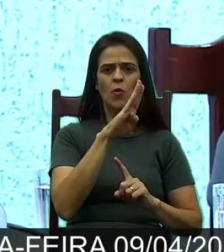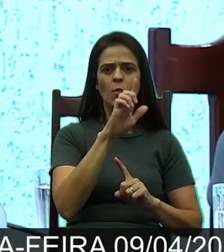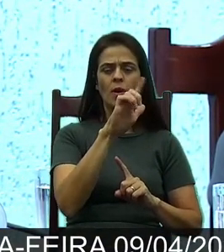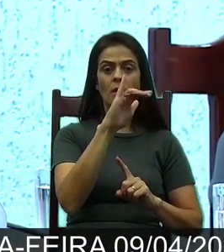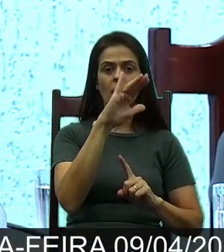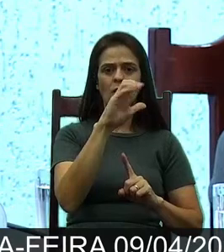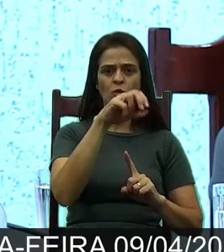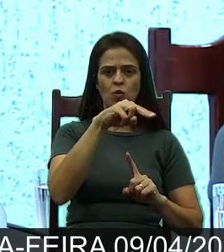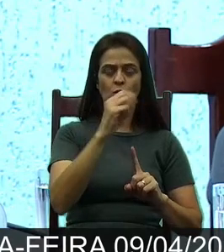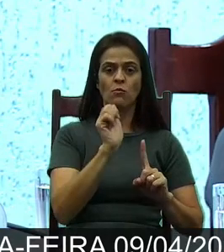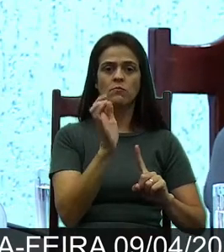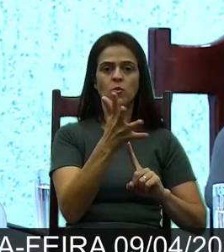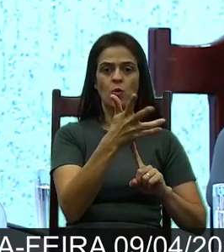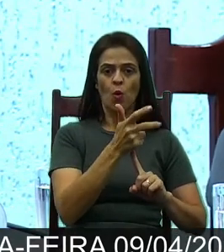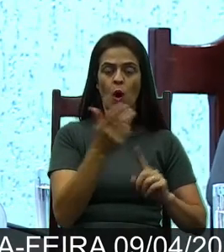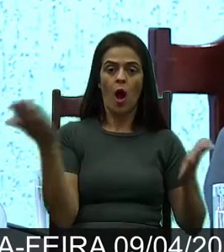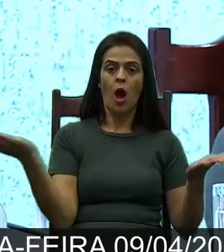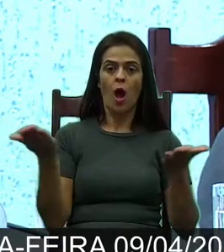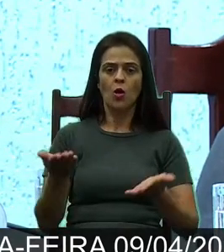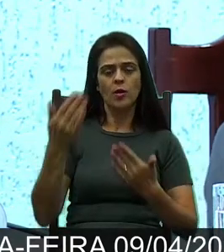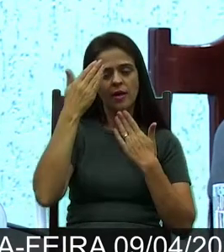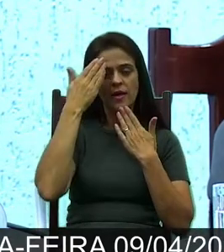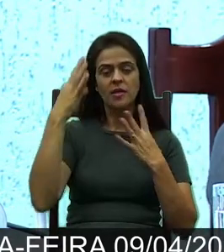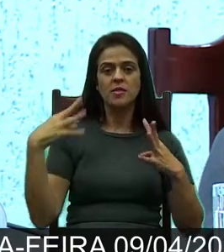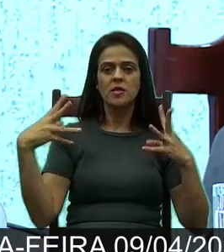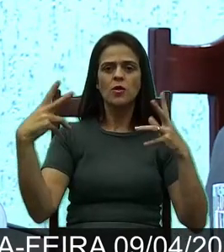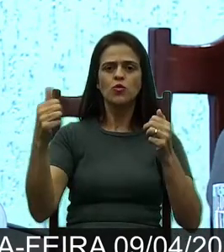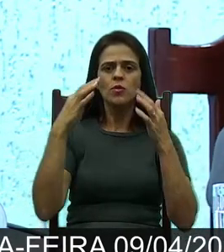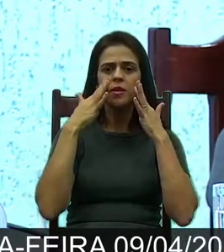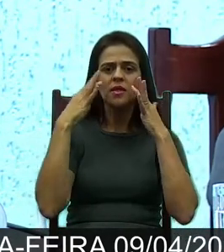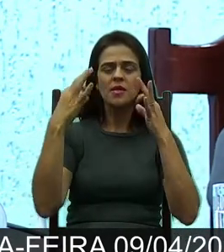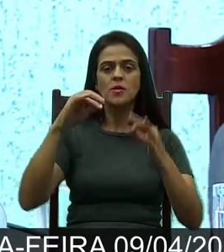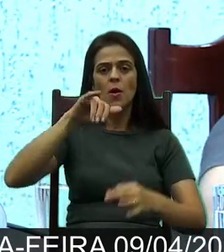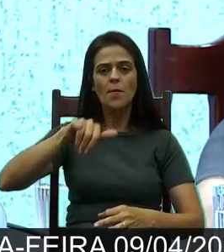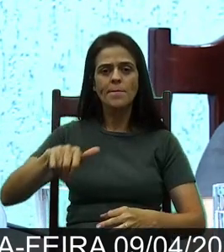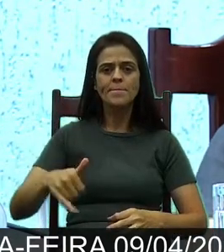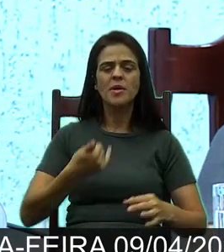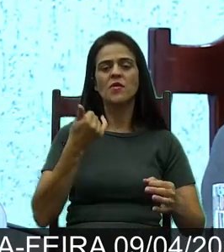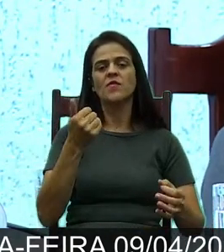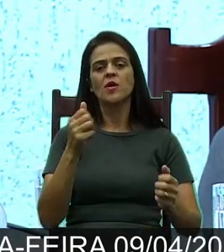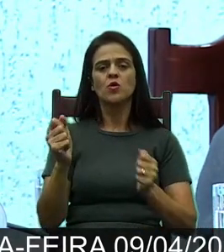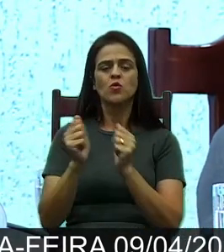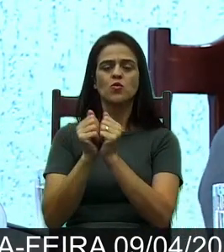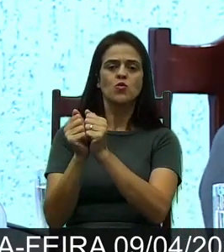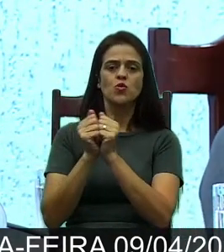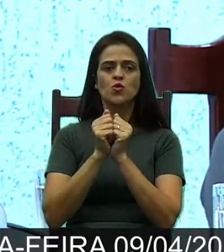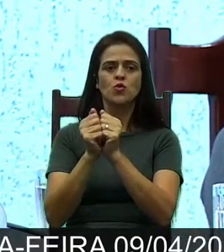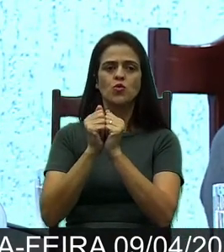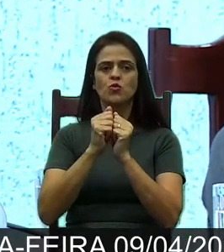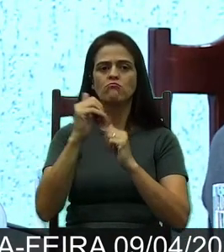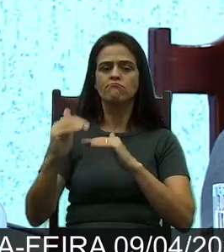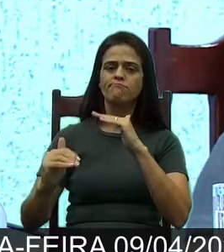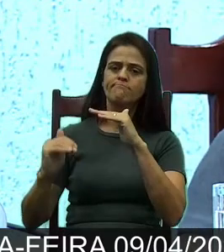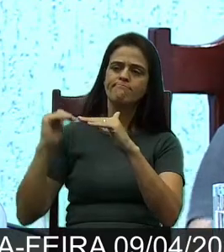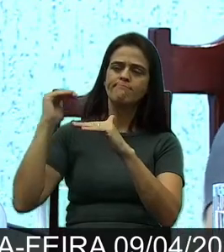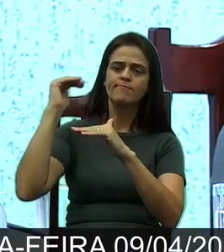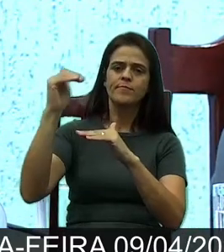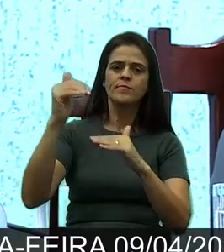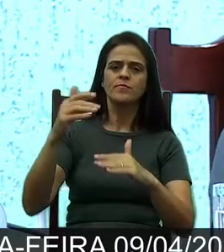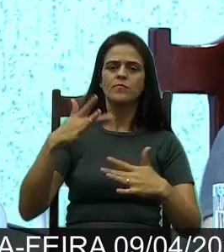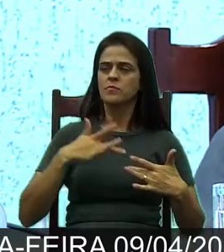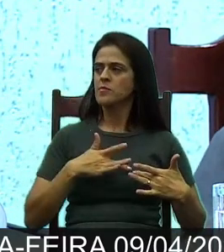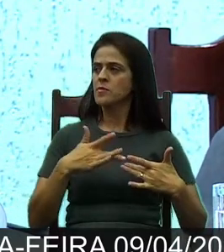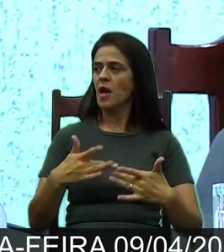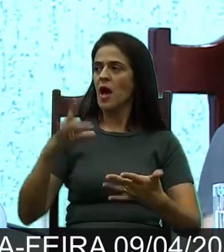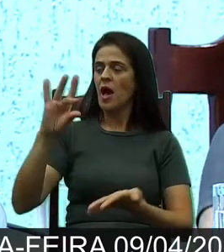Na oportunidade, agradeço antecipadamente a devida atenção e aproveito para renovar protesto de elevada estima, consideração e